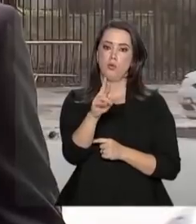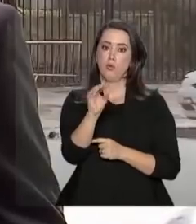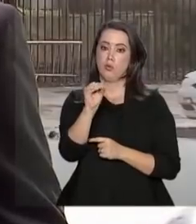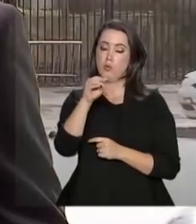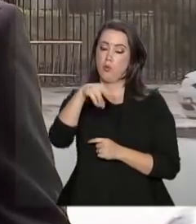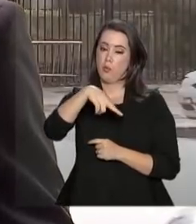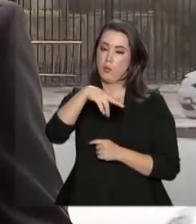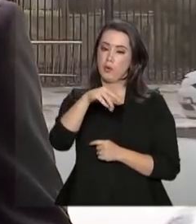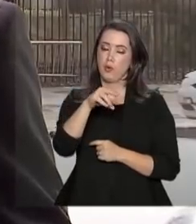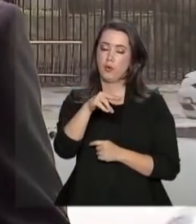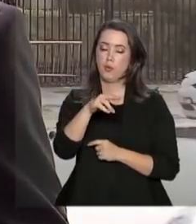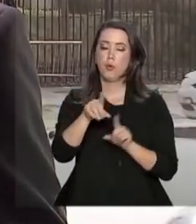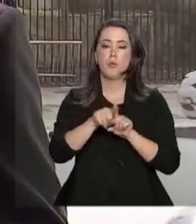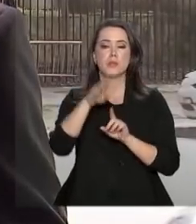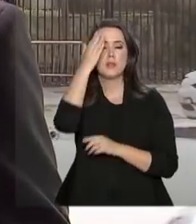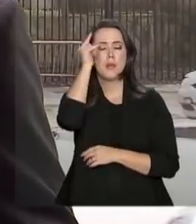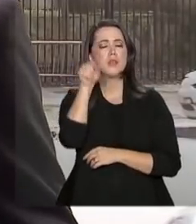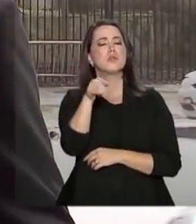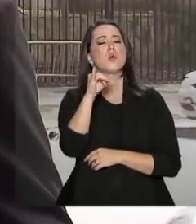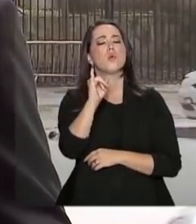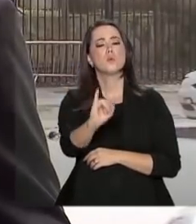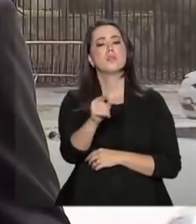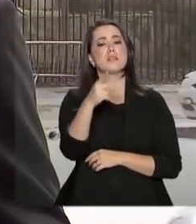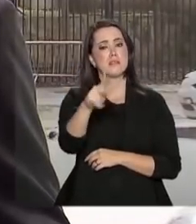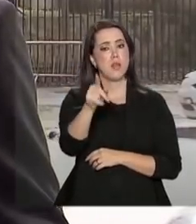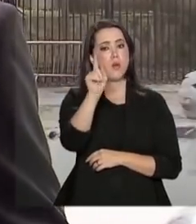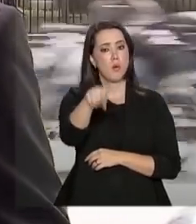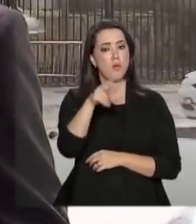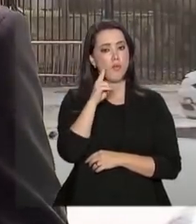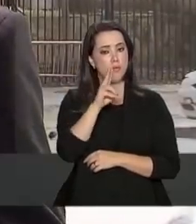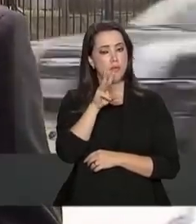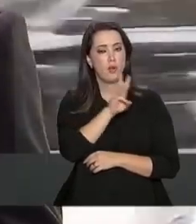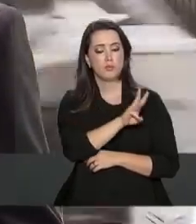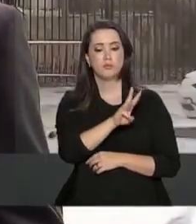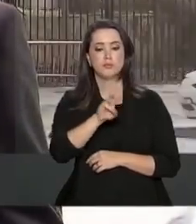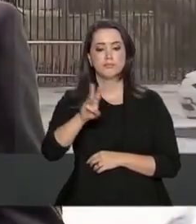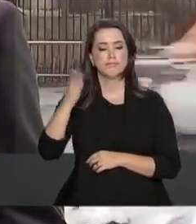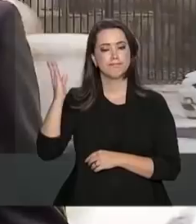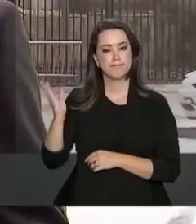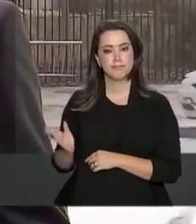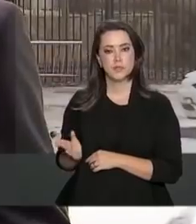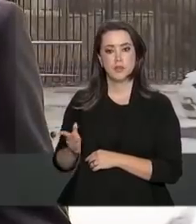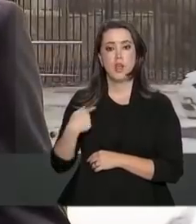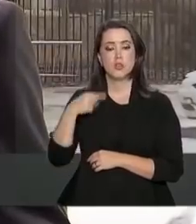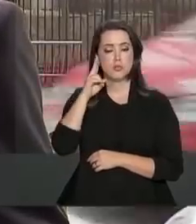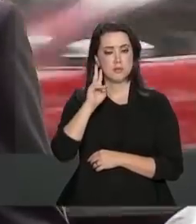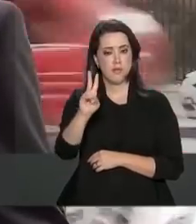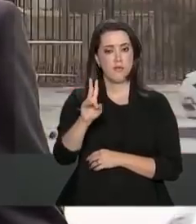se o seu aparelho está legalizado basta consultar o site da agência no endereço